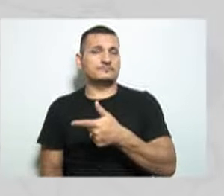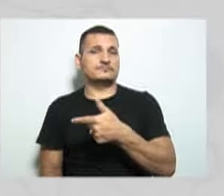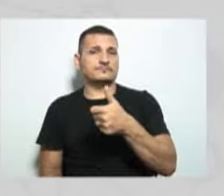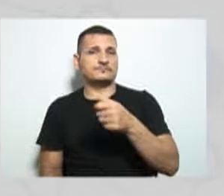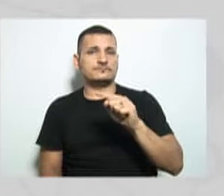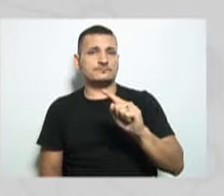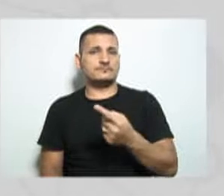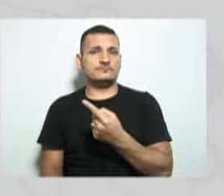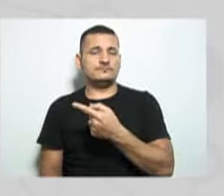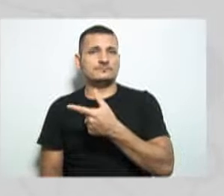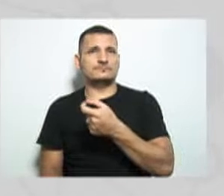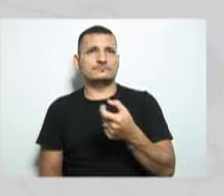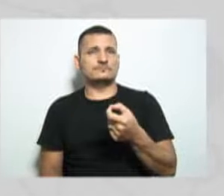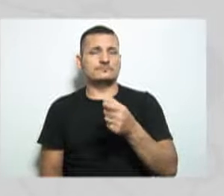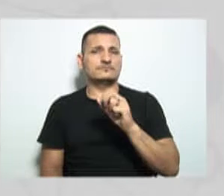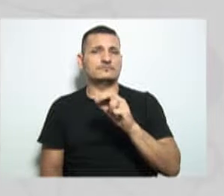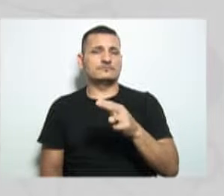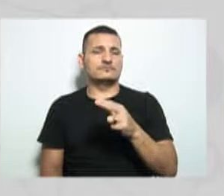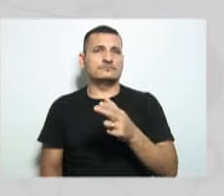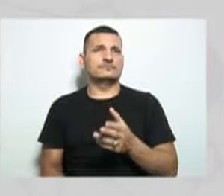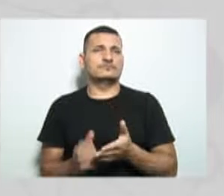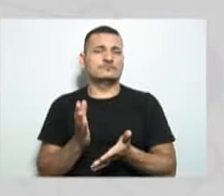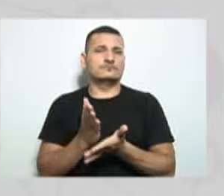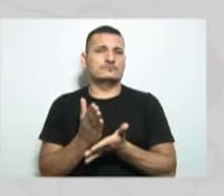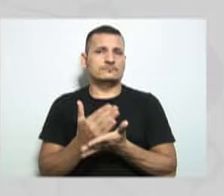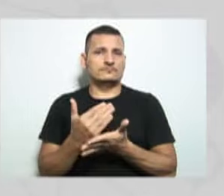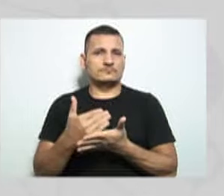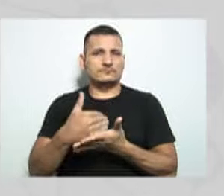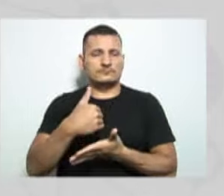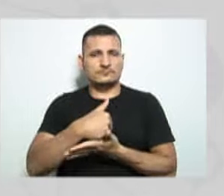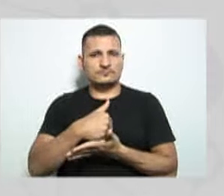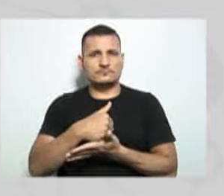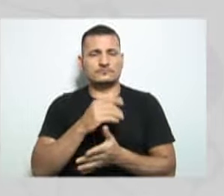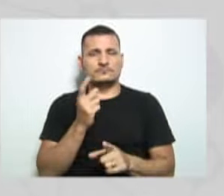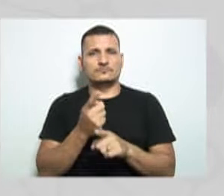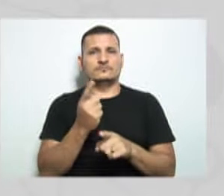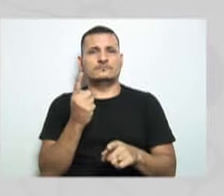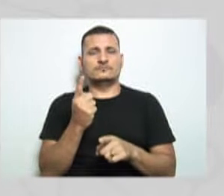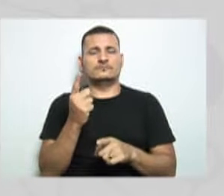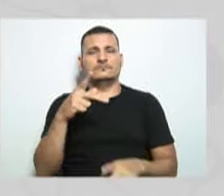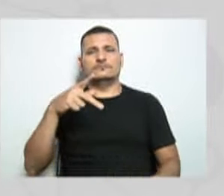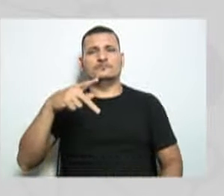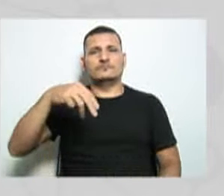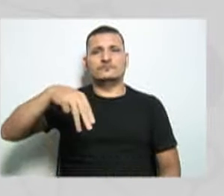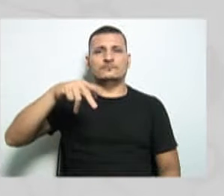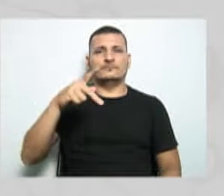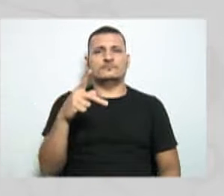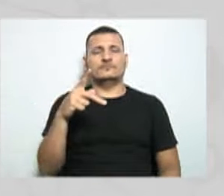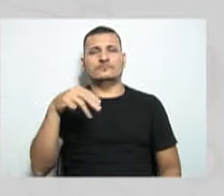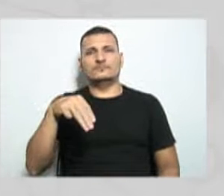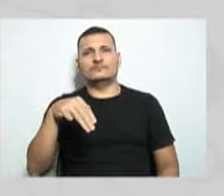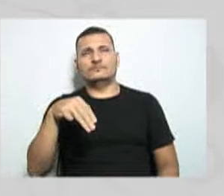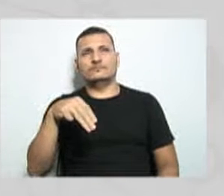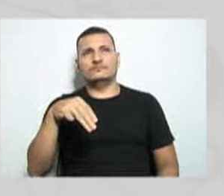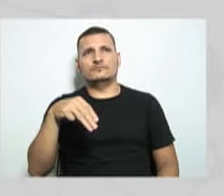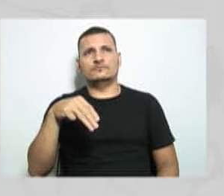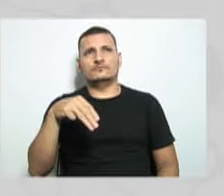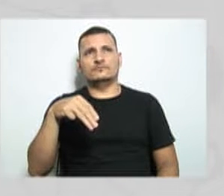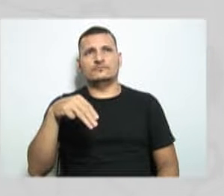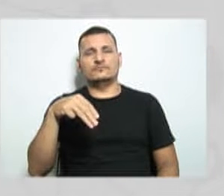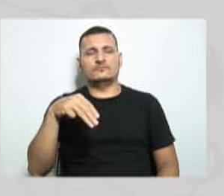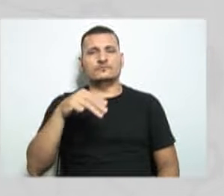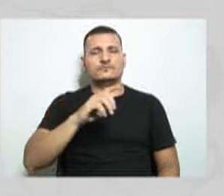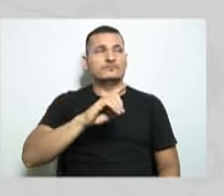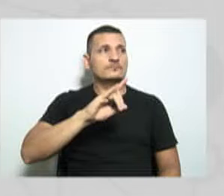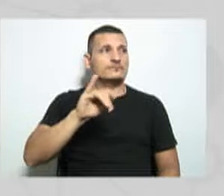vou dividir para achar a média ponderada, certo? Quando eu faço a venda no